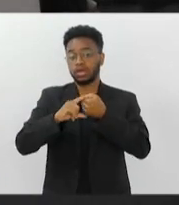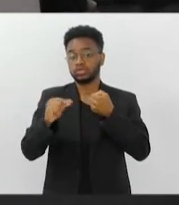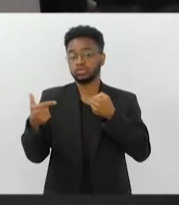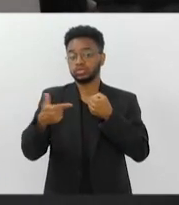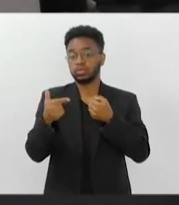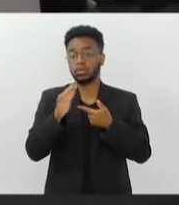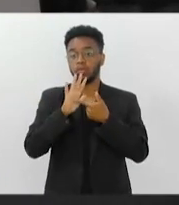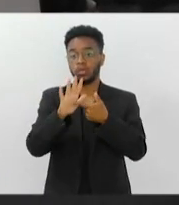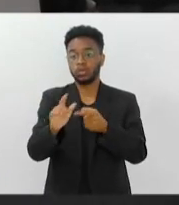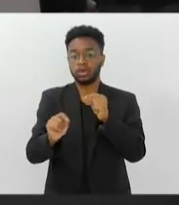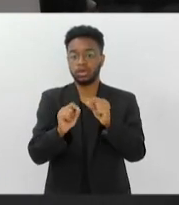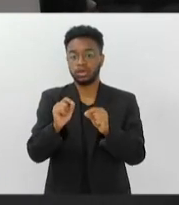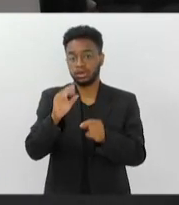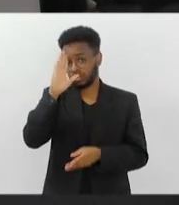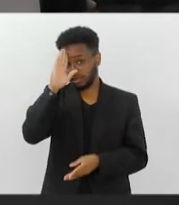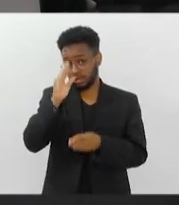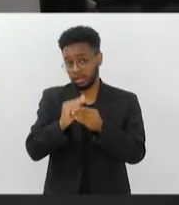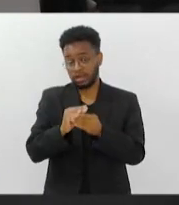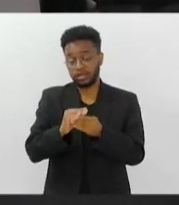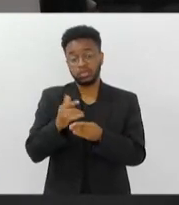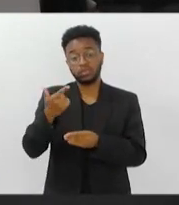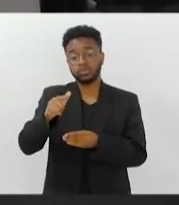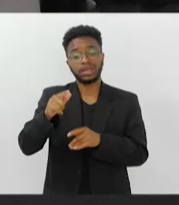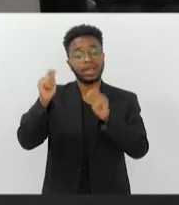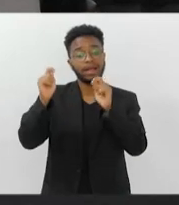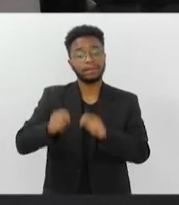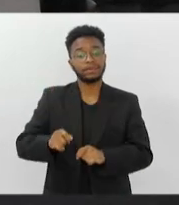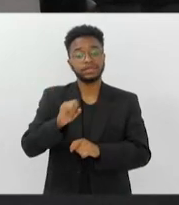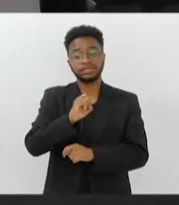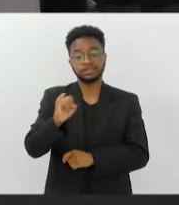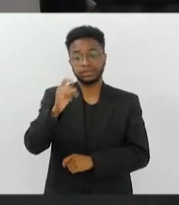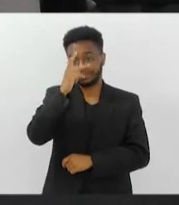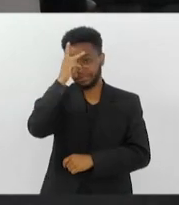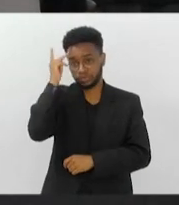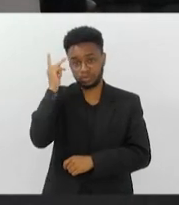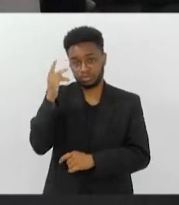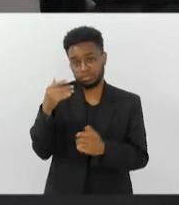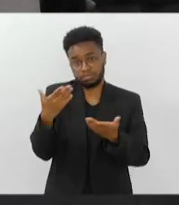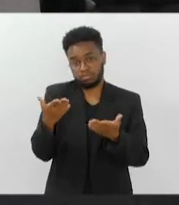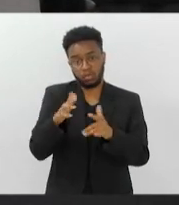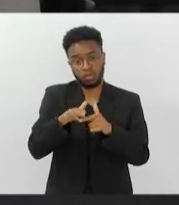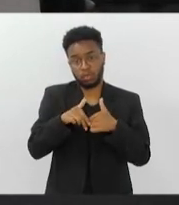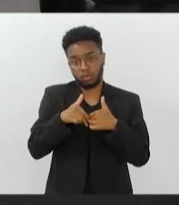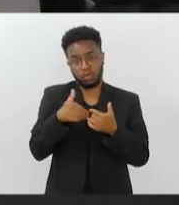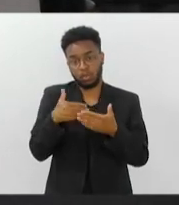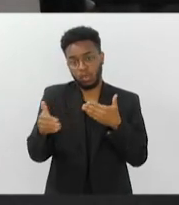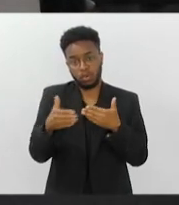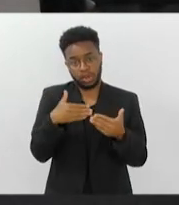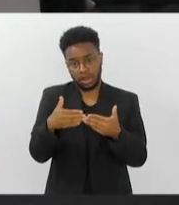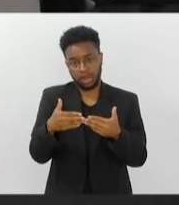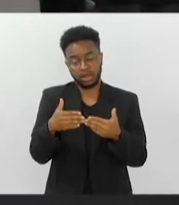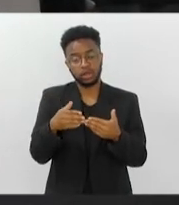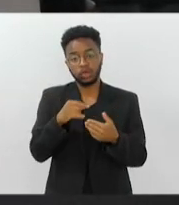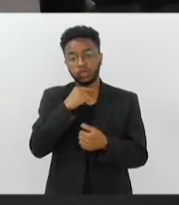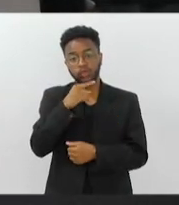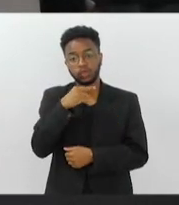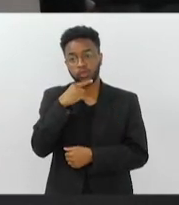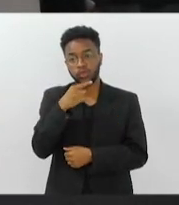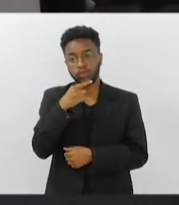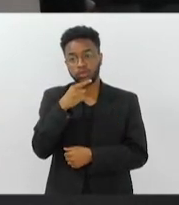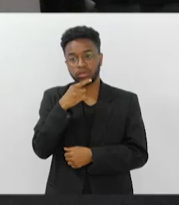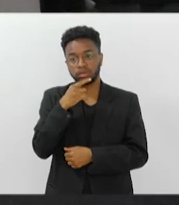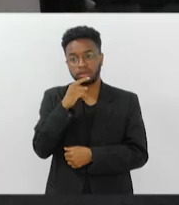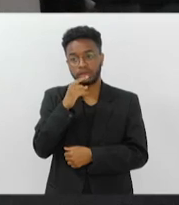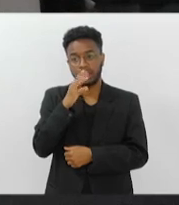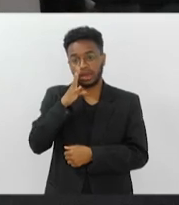que entende-se por incapacidade a pessoa que, por qualquer causa, não possa oferecer